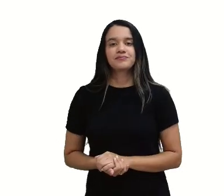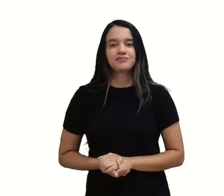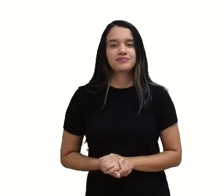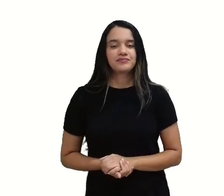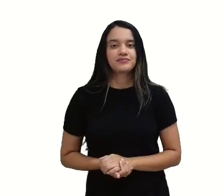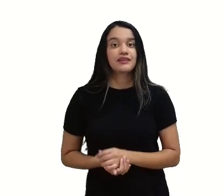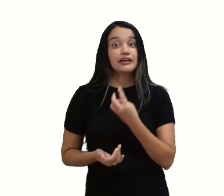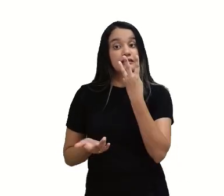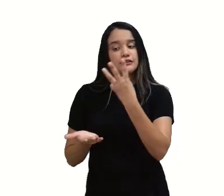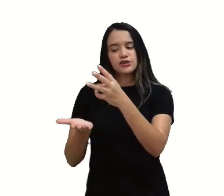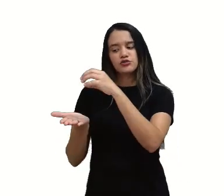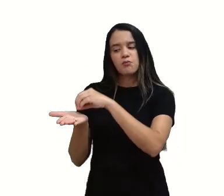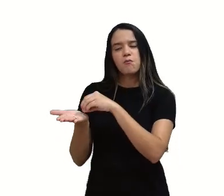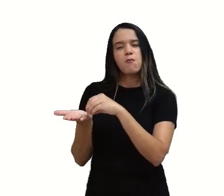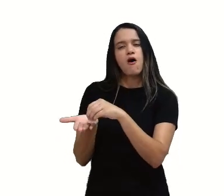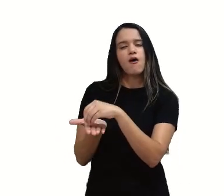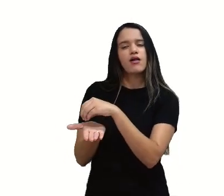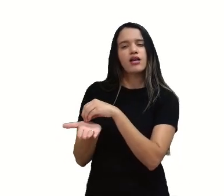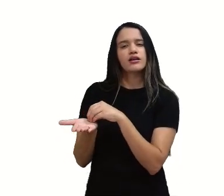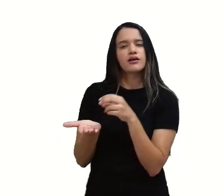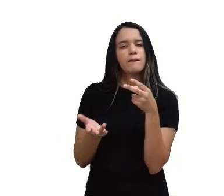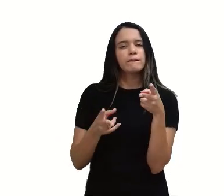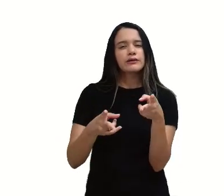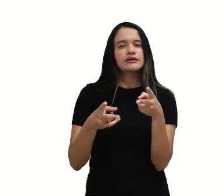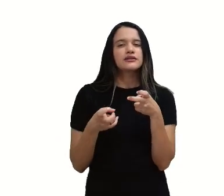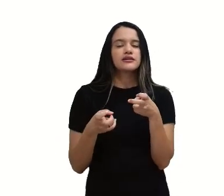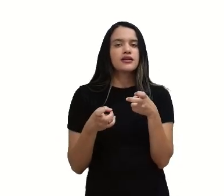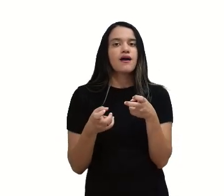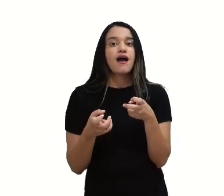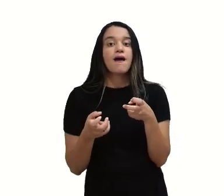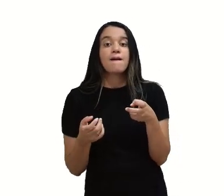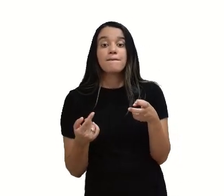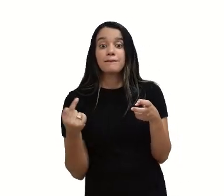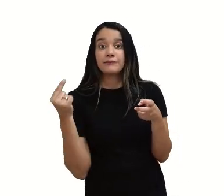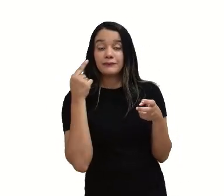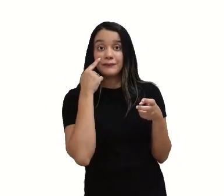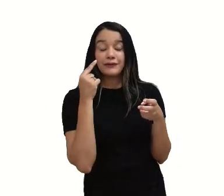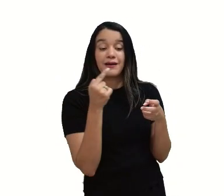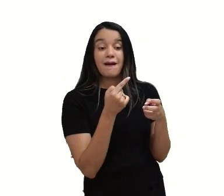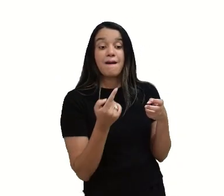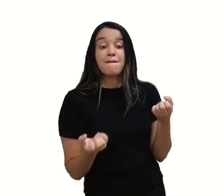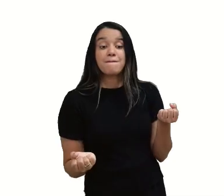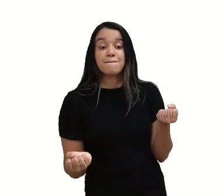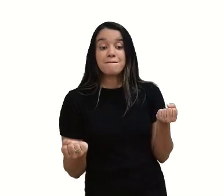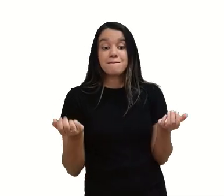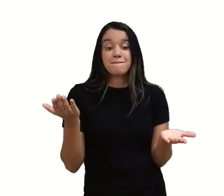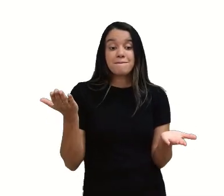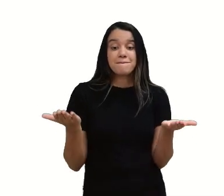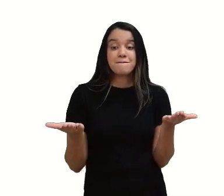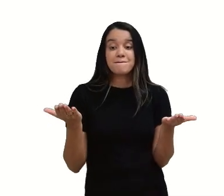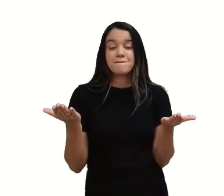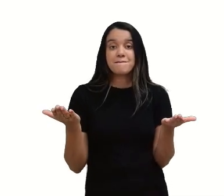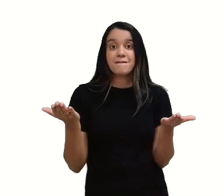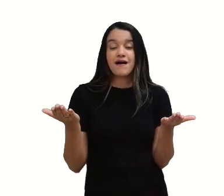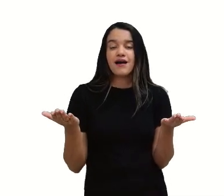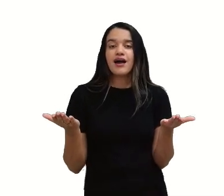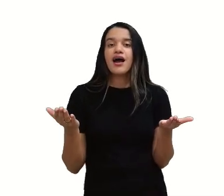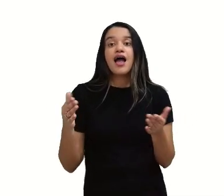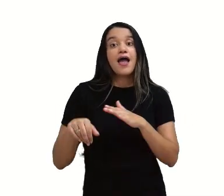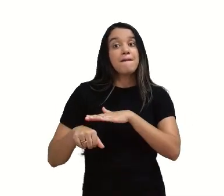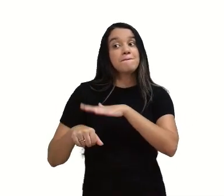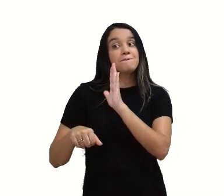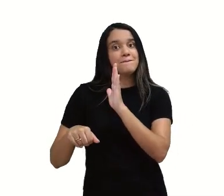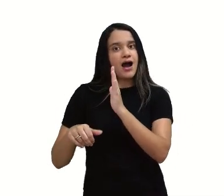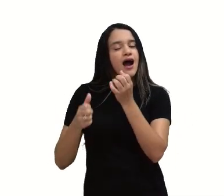três bolinhas, eu observo que ela é mais pesada do que uma bolinha mais 10. Então o símbolo